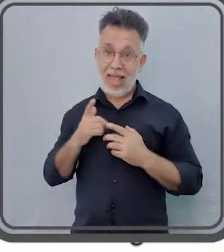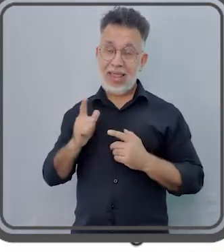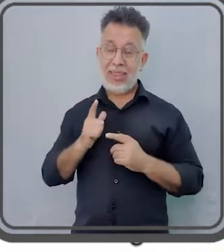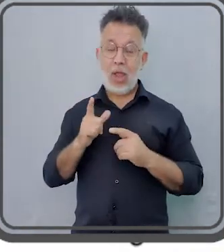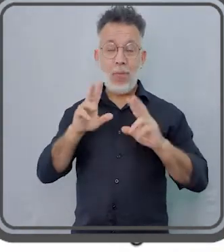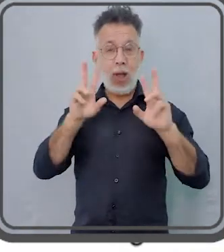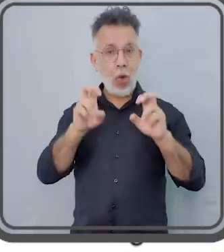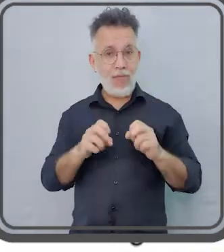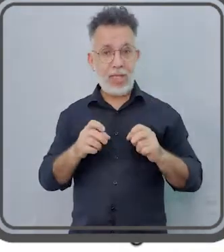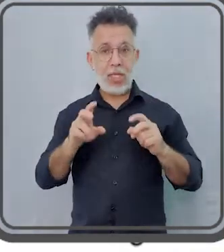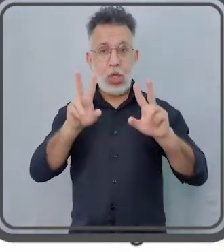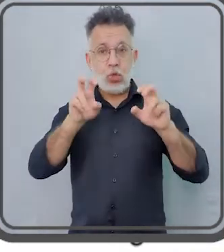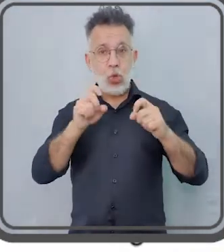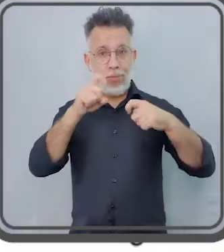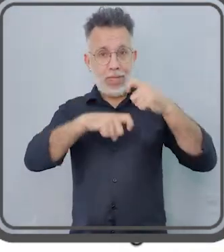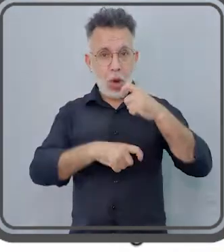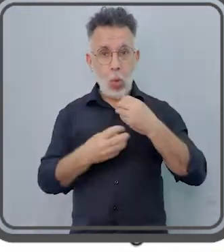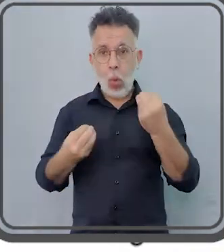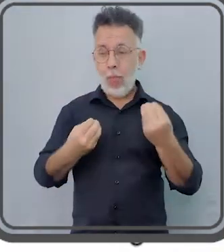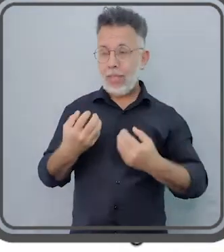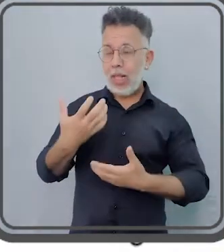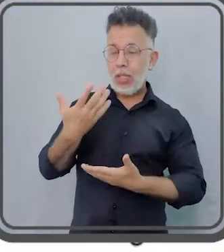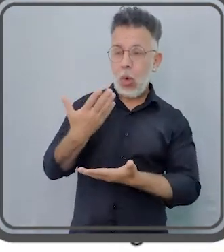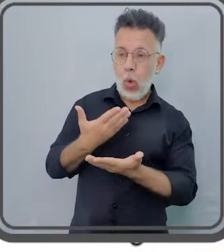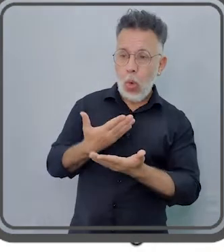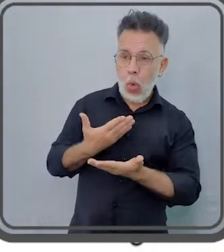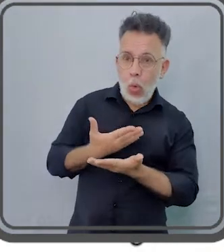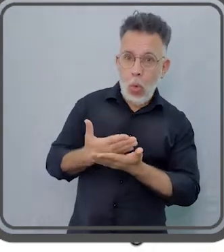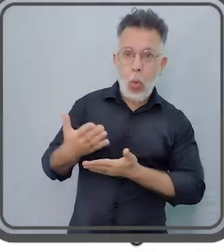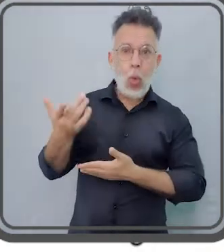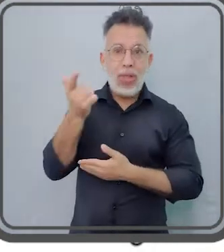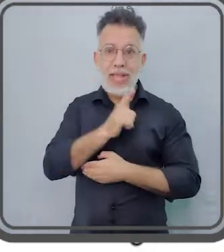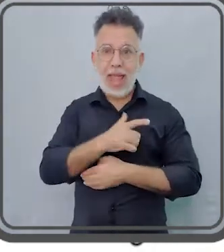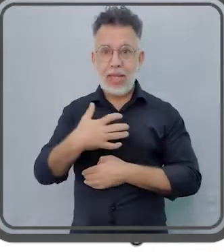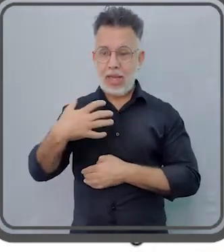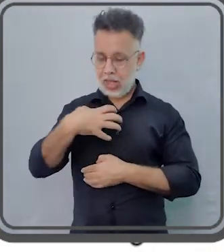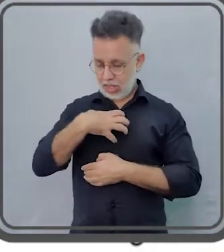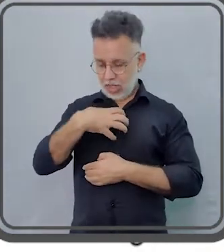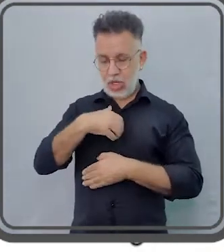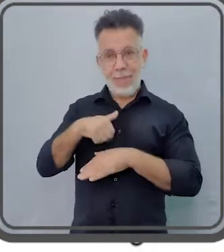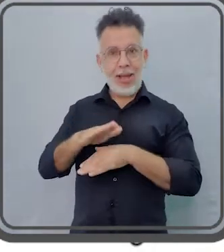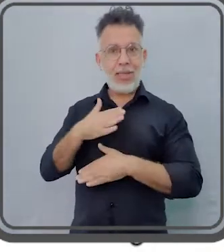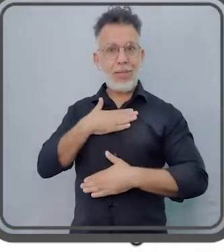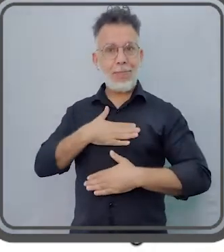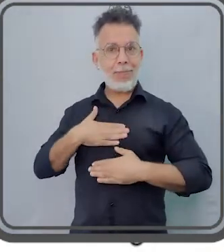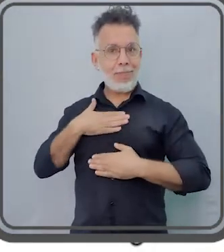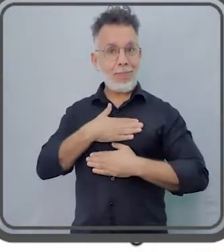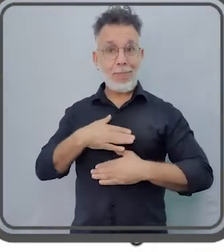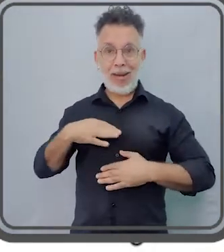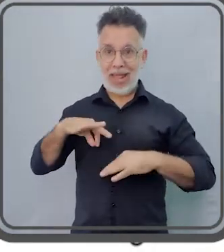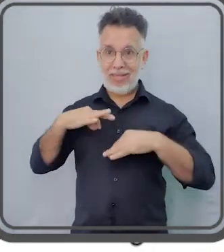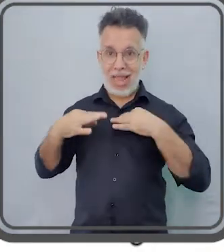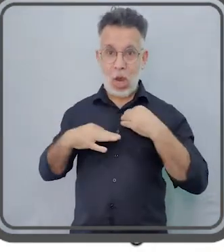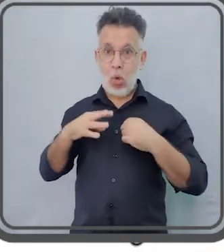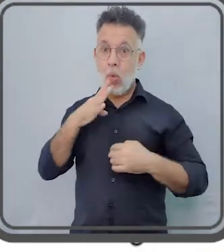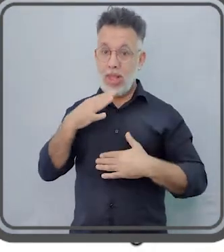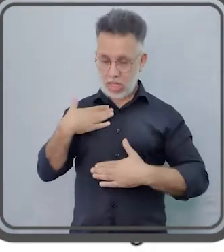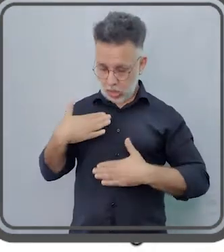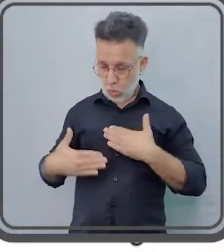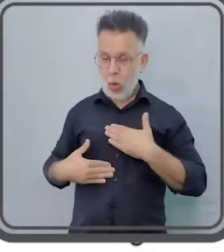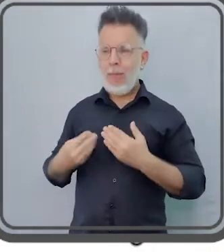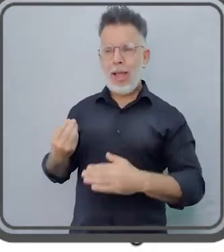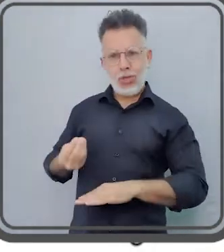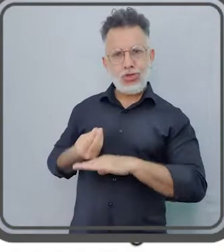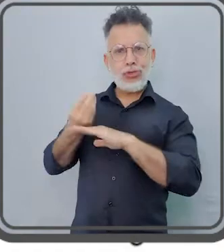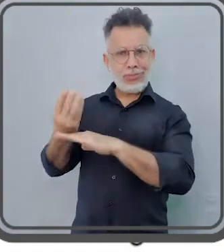elas conseguem sentir mais prazer, conhecer seu próprio corpo, a gente entrega conteúdo para isso, então a gente está lá no inbox, a gente faz todo o caminho